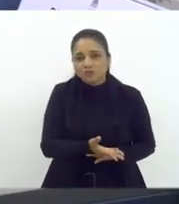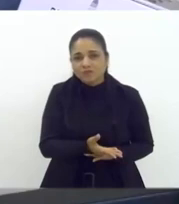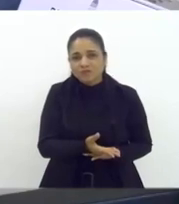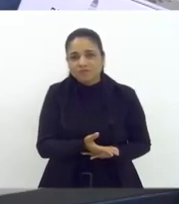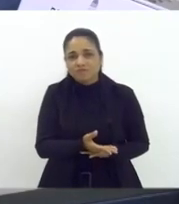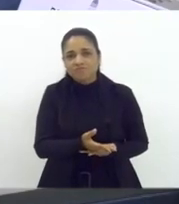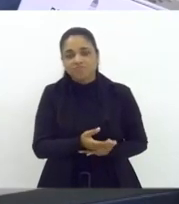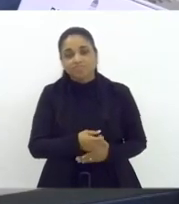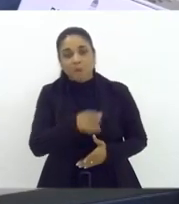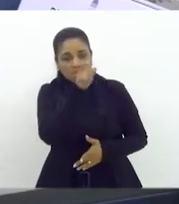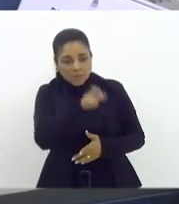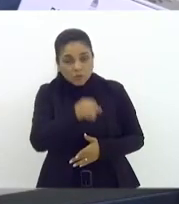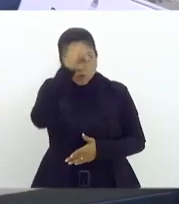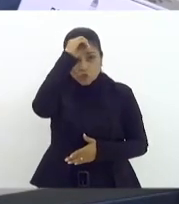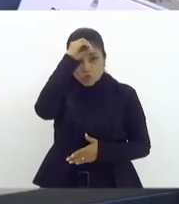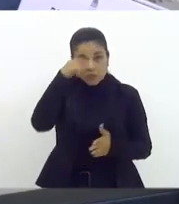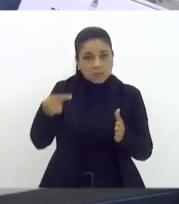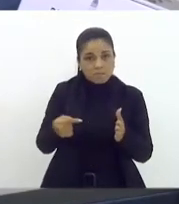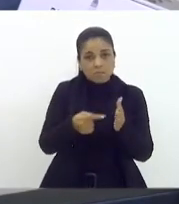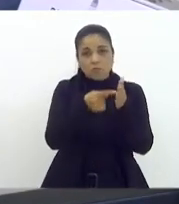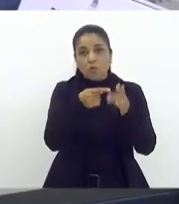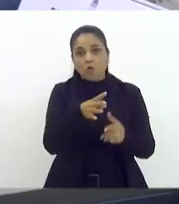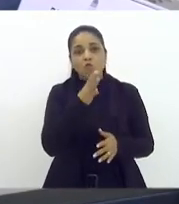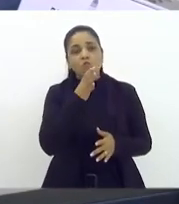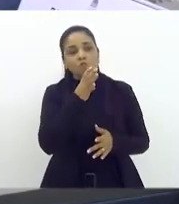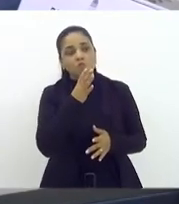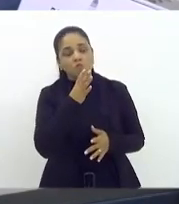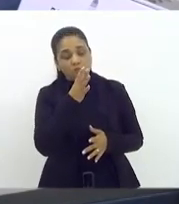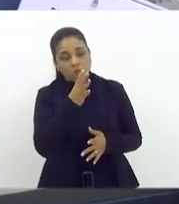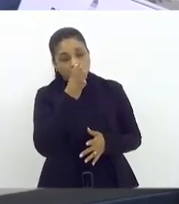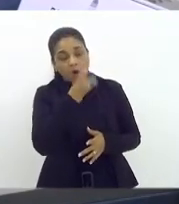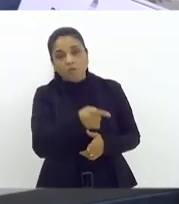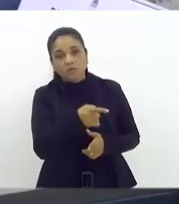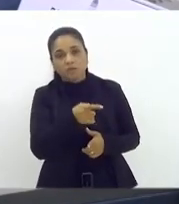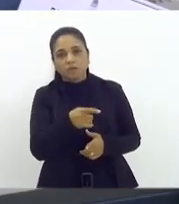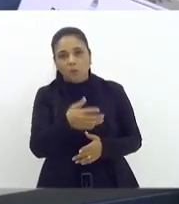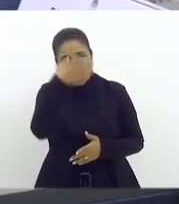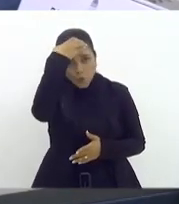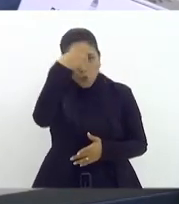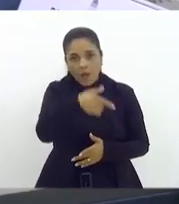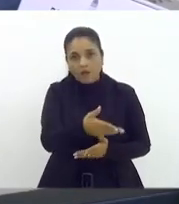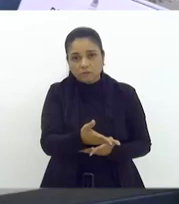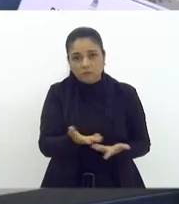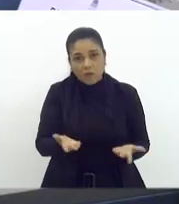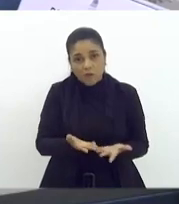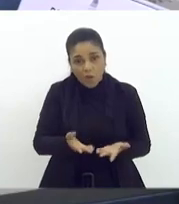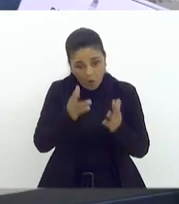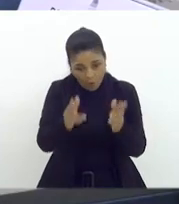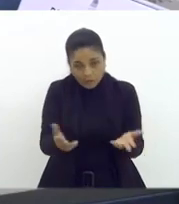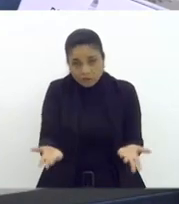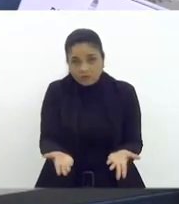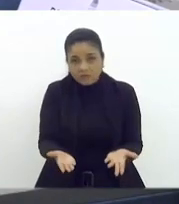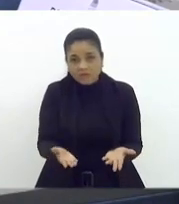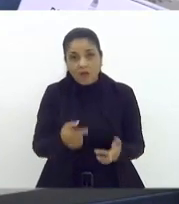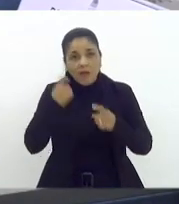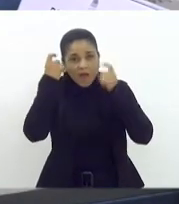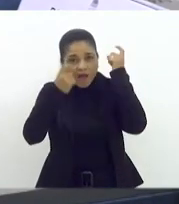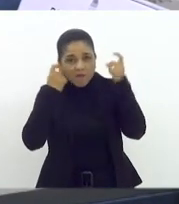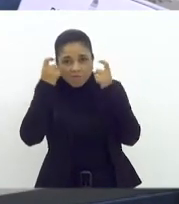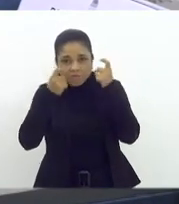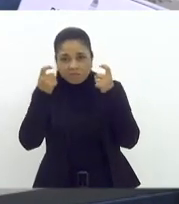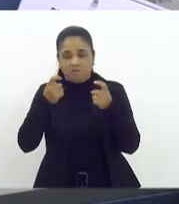inocentes apontados como culpados é esse cenário que a gente vai ter hoje e a preocupação é